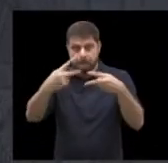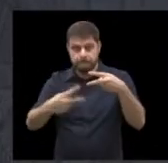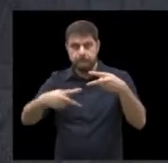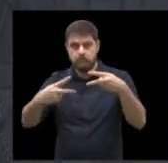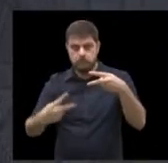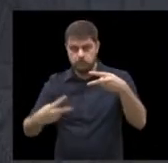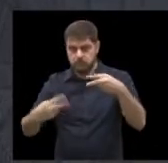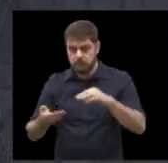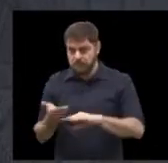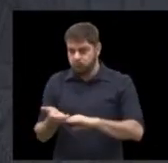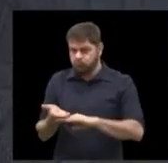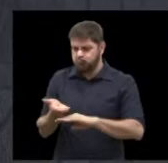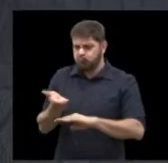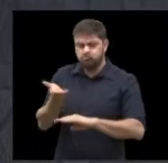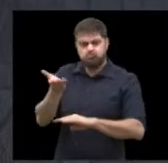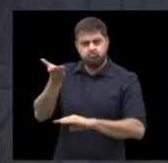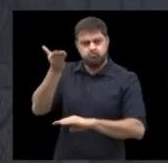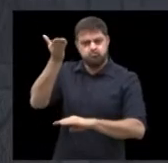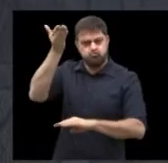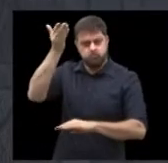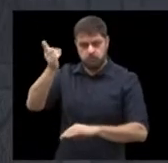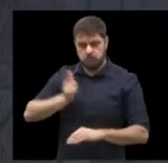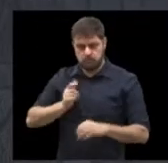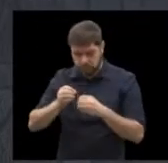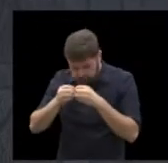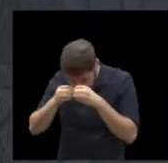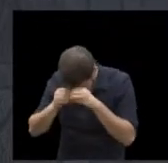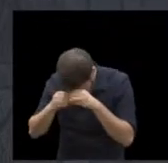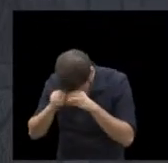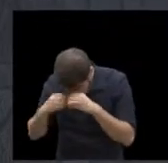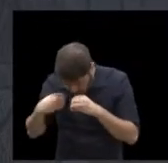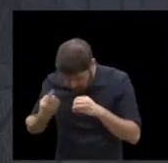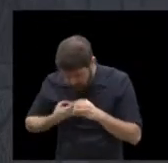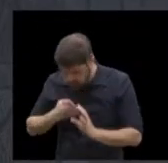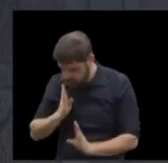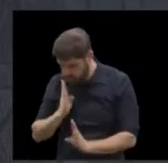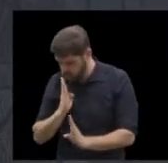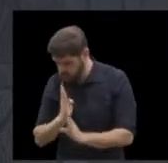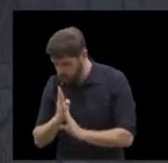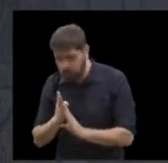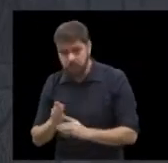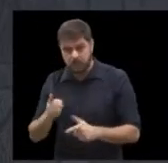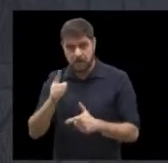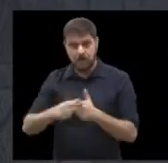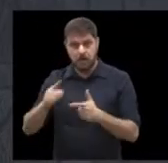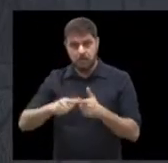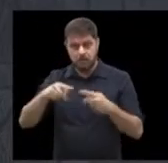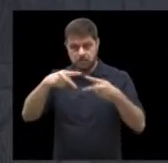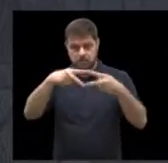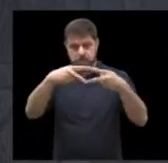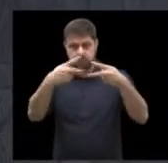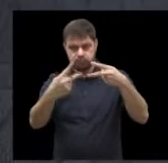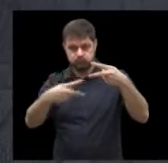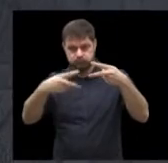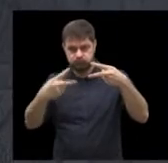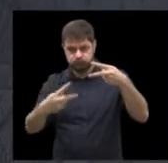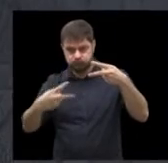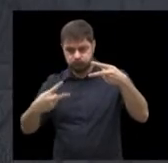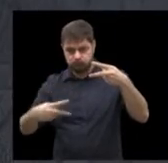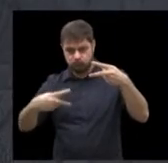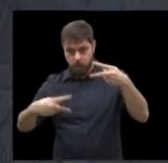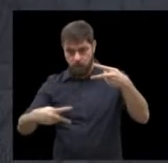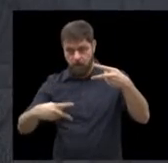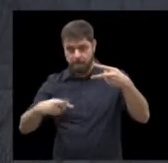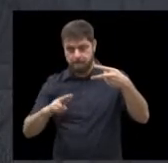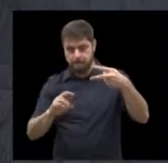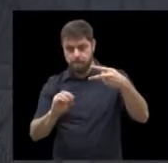alto. Então você tem um diagnóstico feito pelo líquor que a gente fala de dissociação proteíno-citológica. Você tem um nível